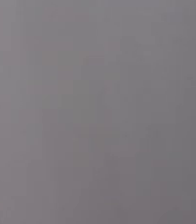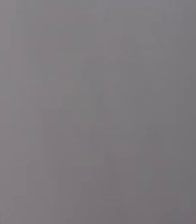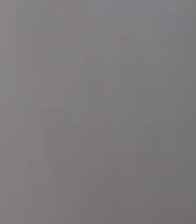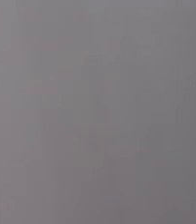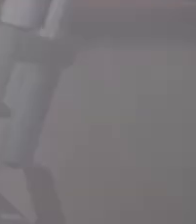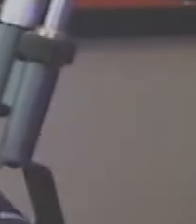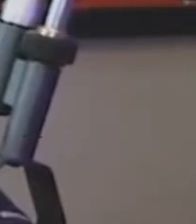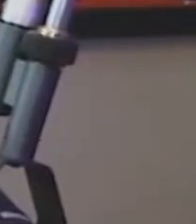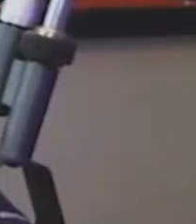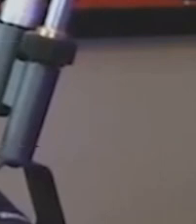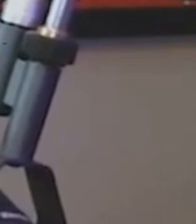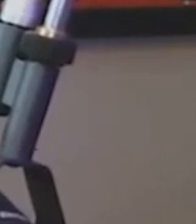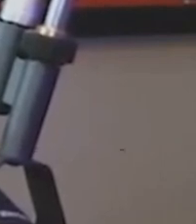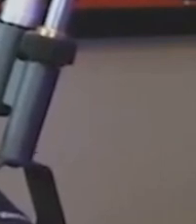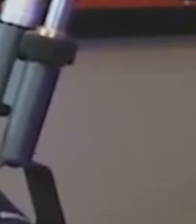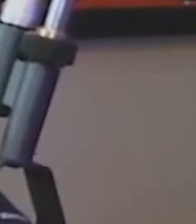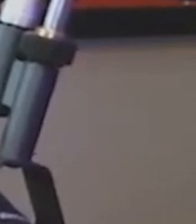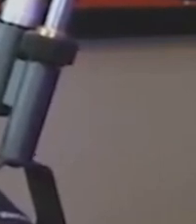Porque é o seguinte,